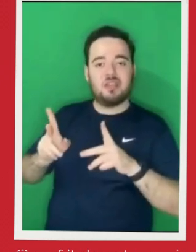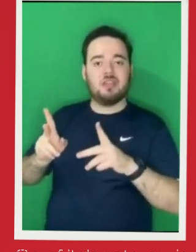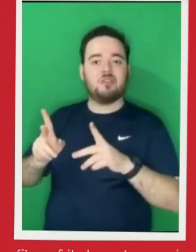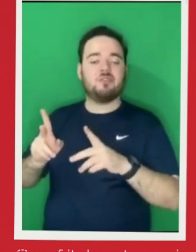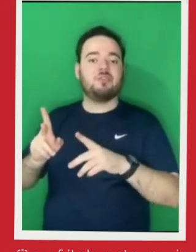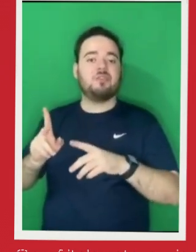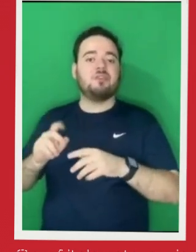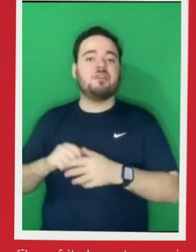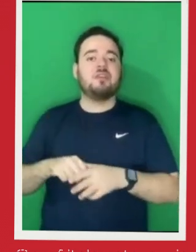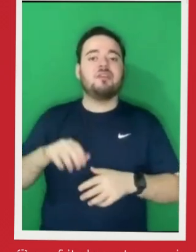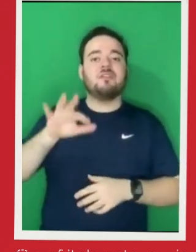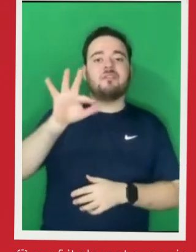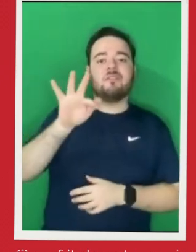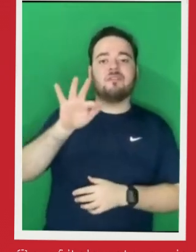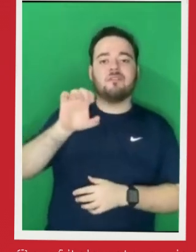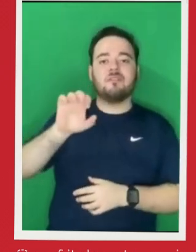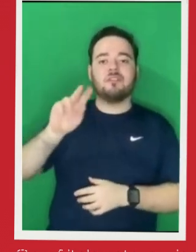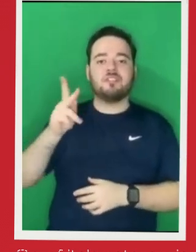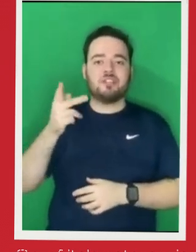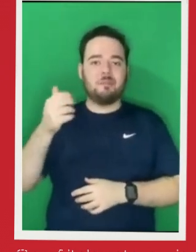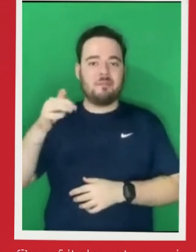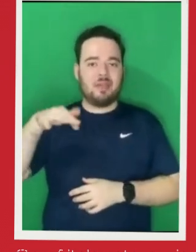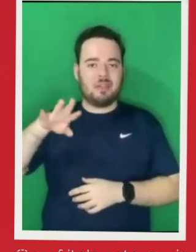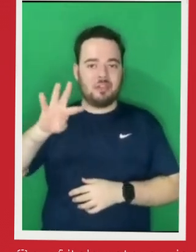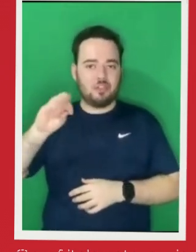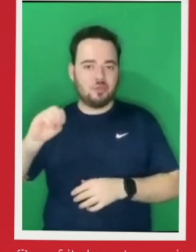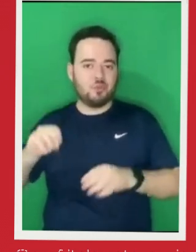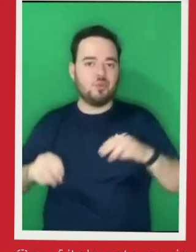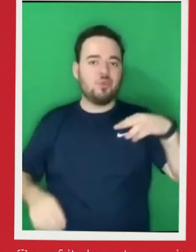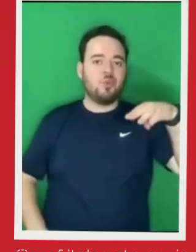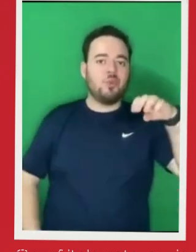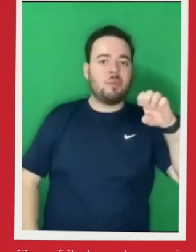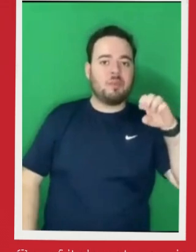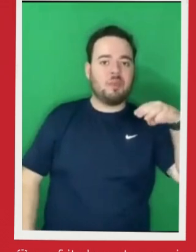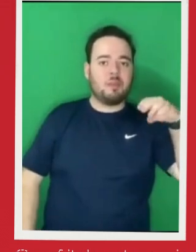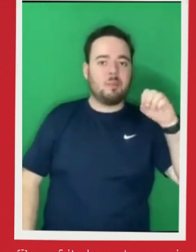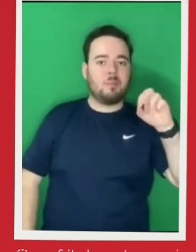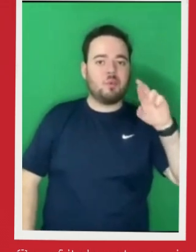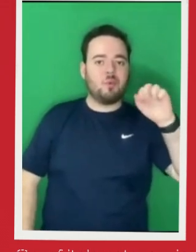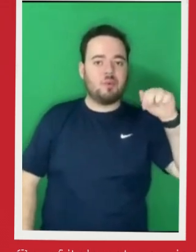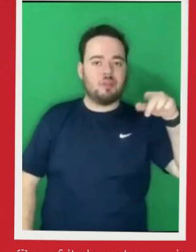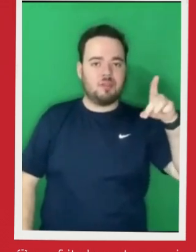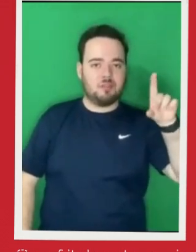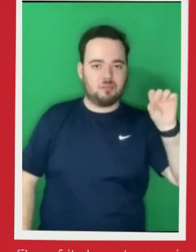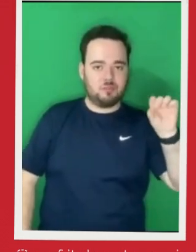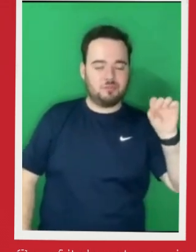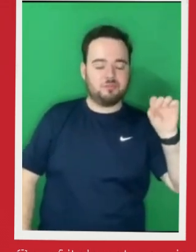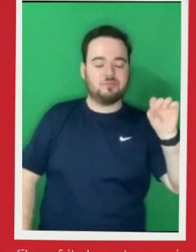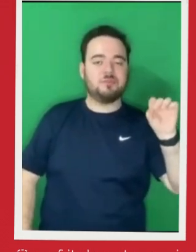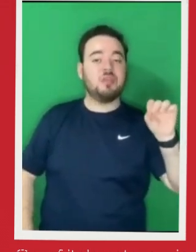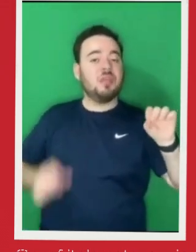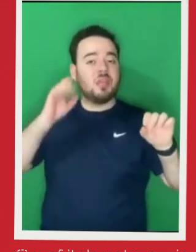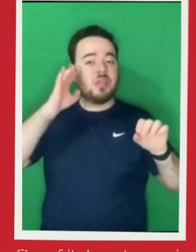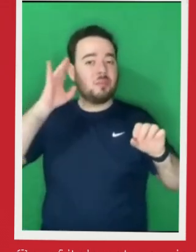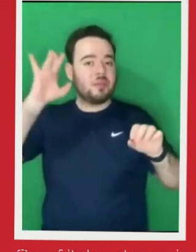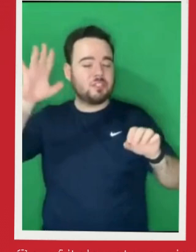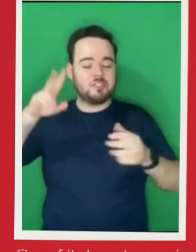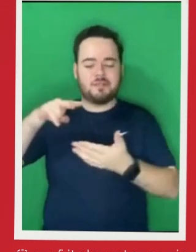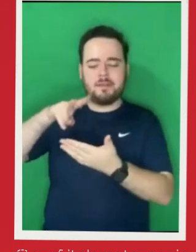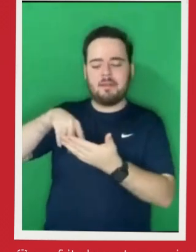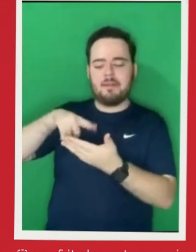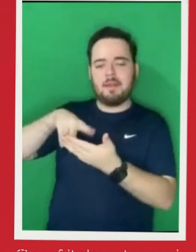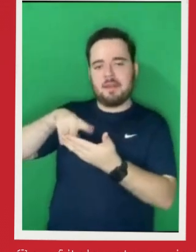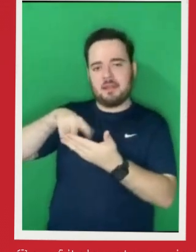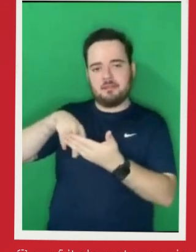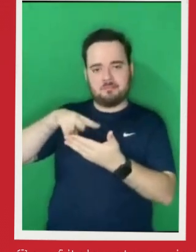entre o fichamento e o memorando? O fichamento, eu vou dar uma resposta, vocês podem encontrar outras. Imagine que você acabou